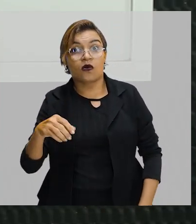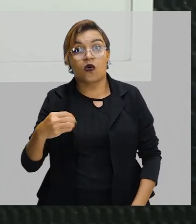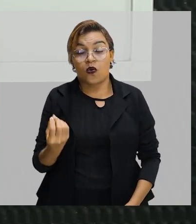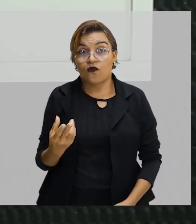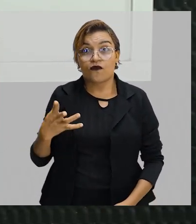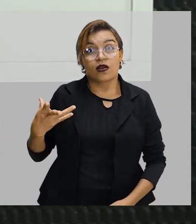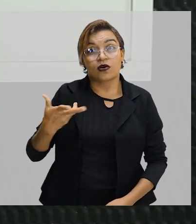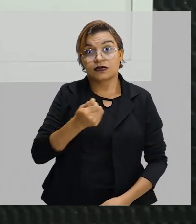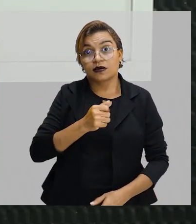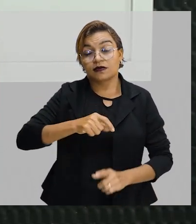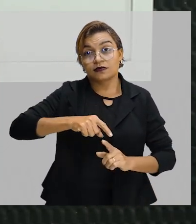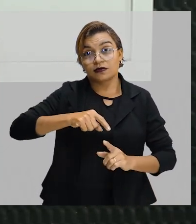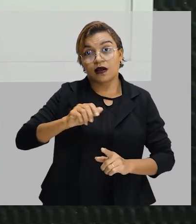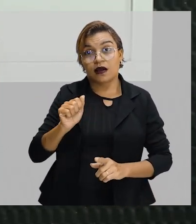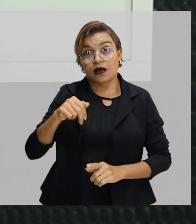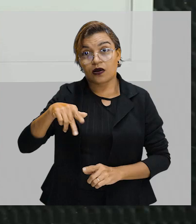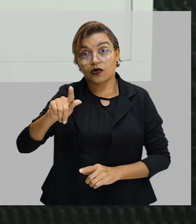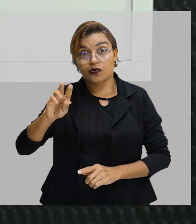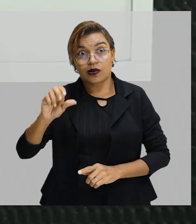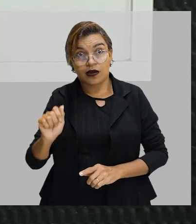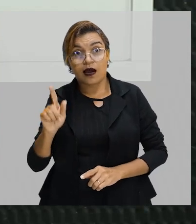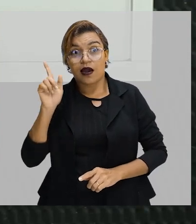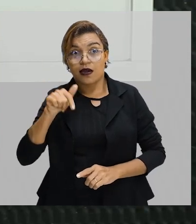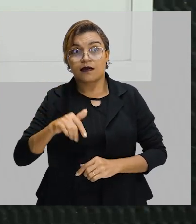angular, certo? Vai ser, ó,